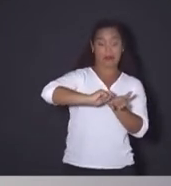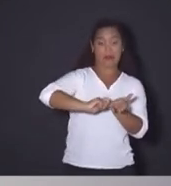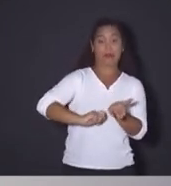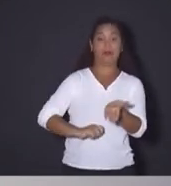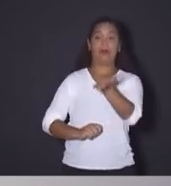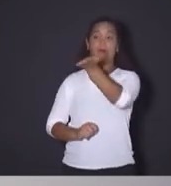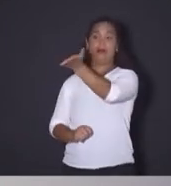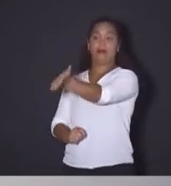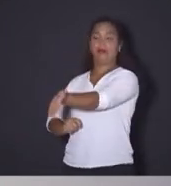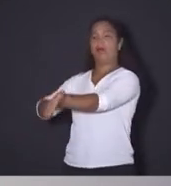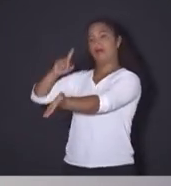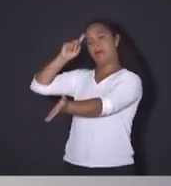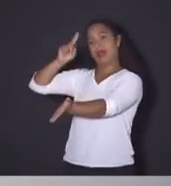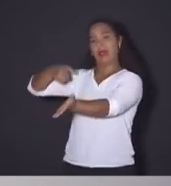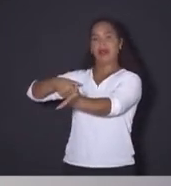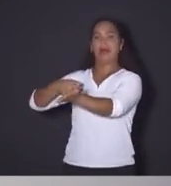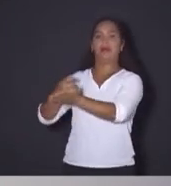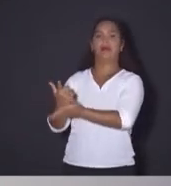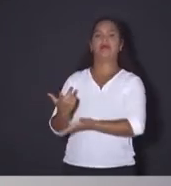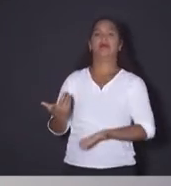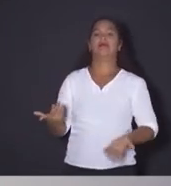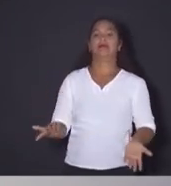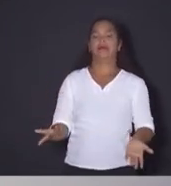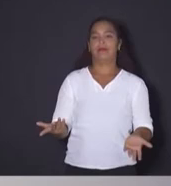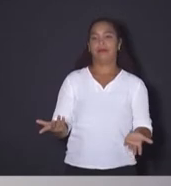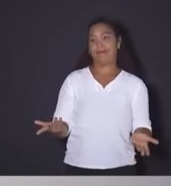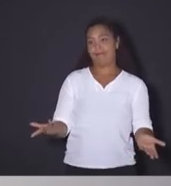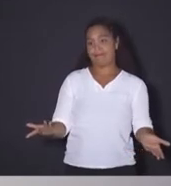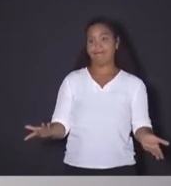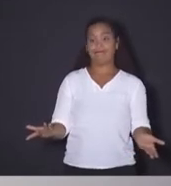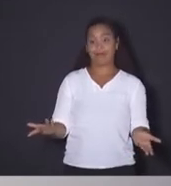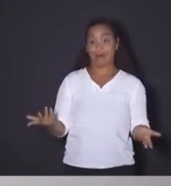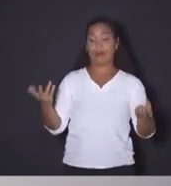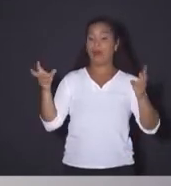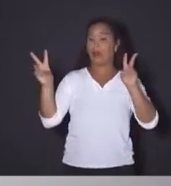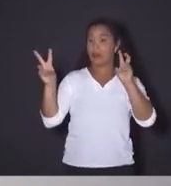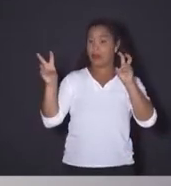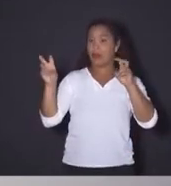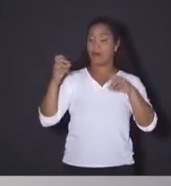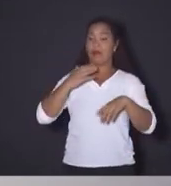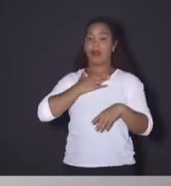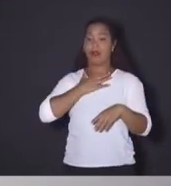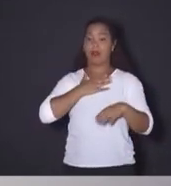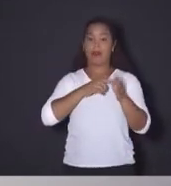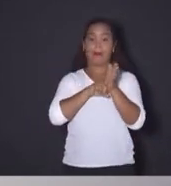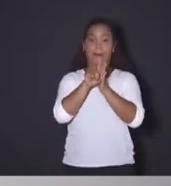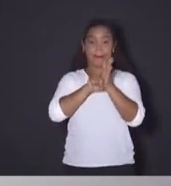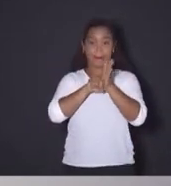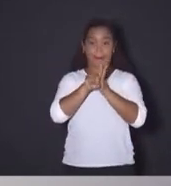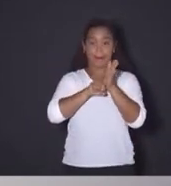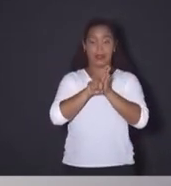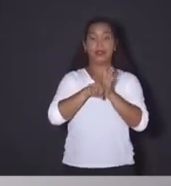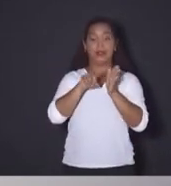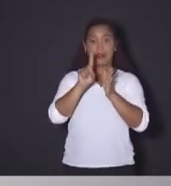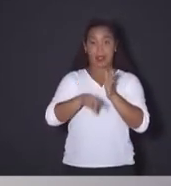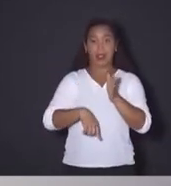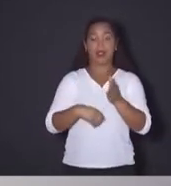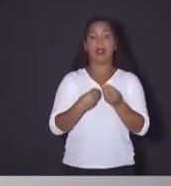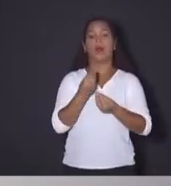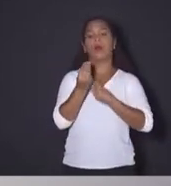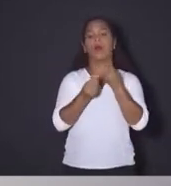aí a gente vai entrar num tema que me é muito caro qual tenho pesquisado já alguns anos que é o processo de medicalização